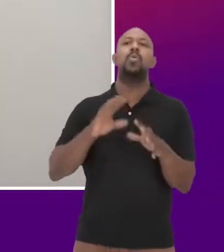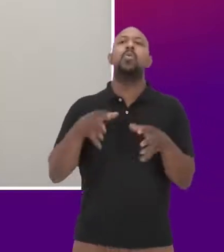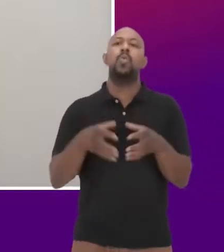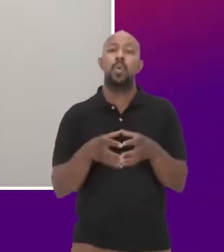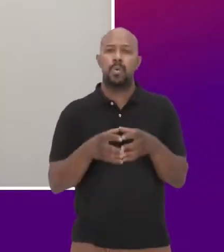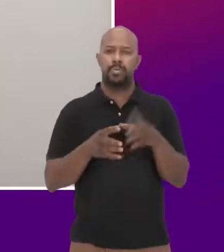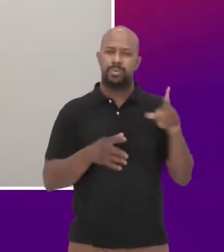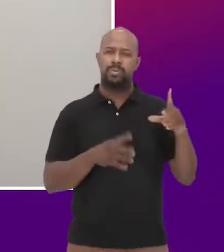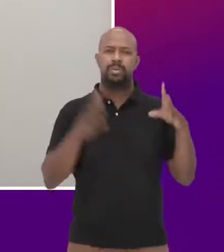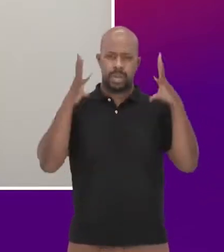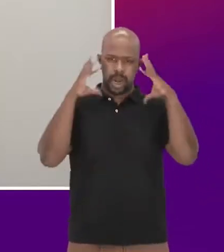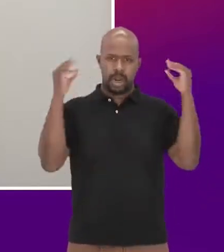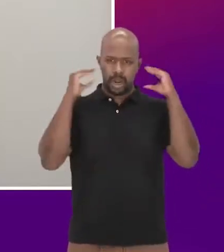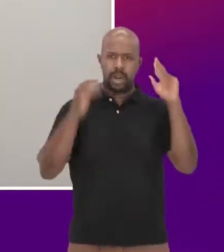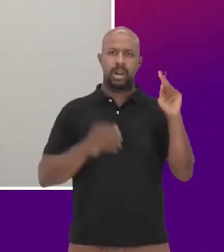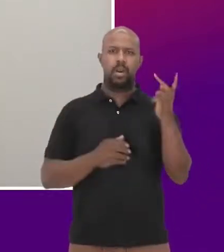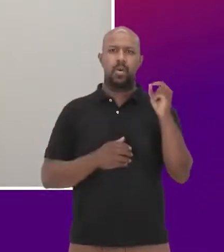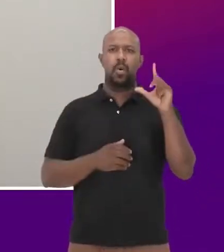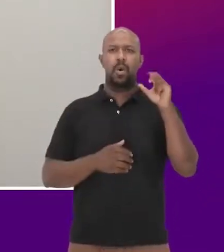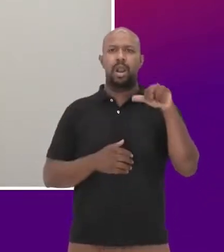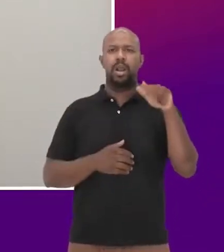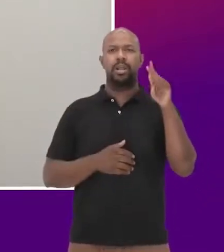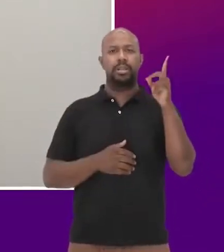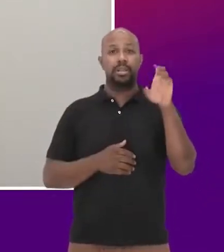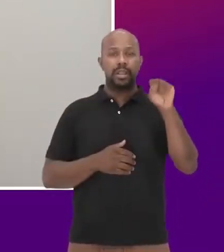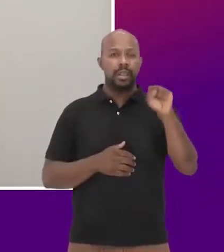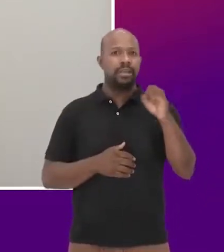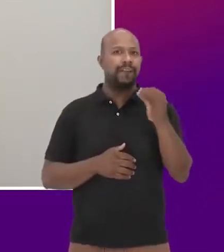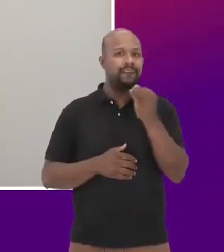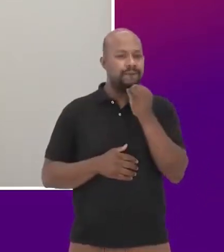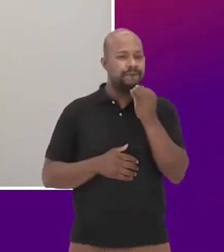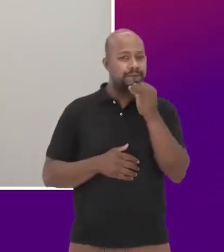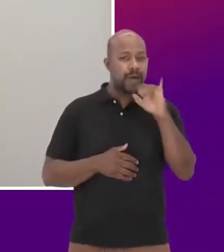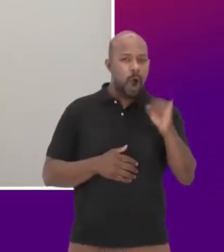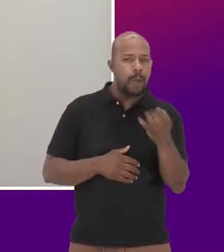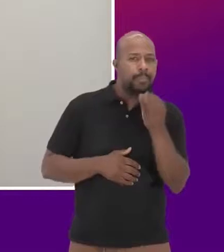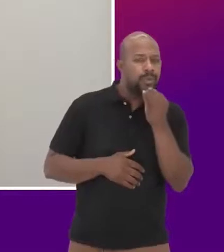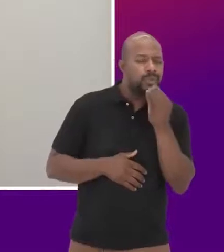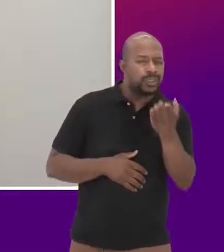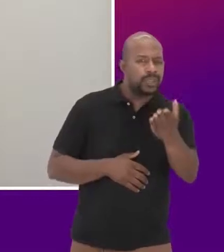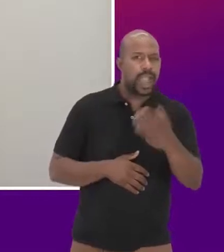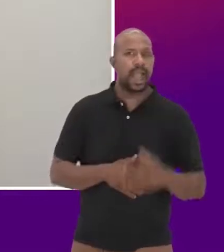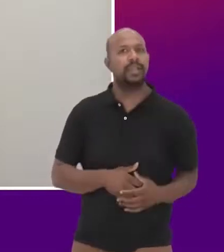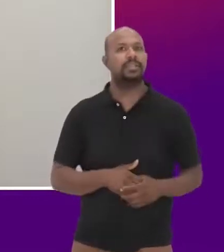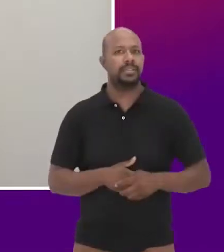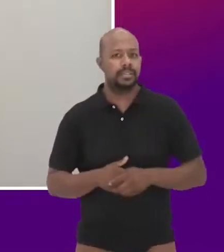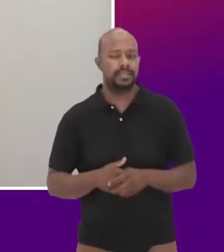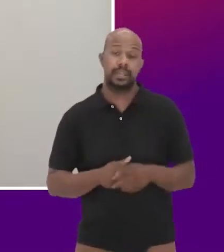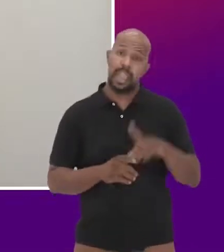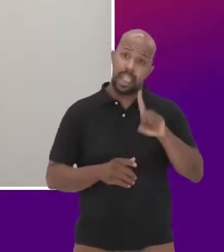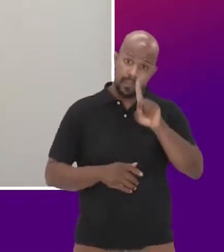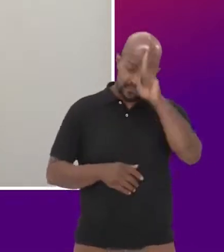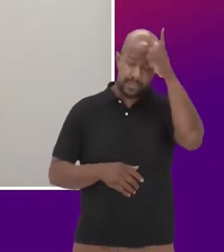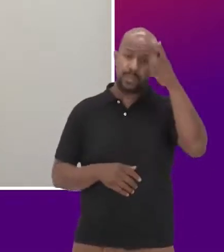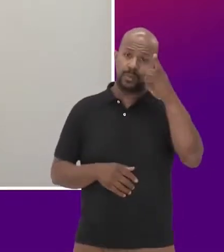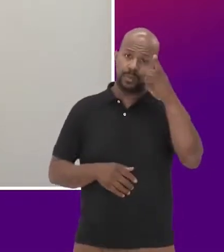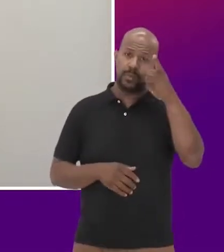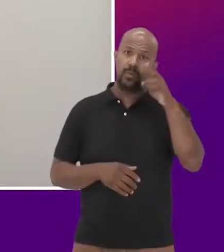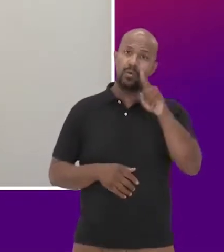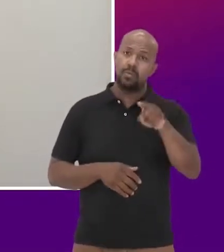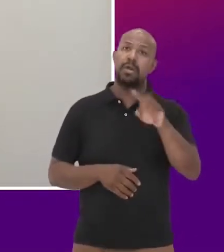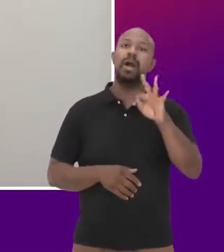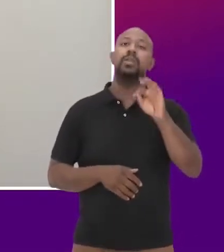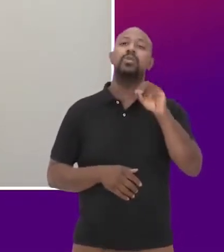grupo holandês falou: aqui temos uma oportunidade, e inventou